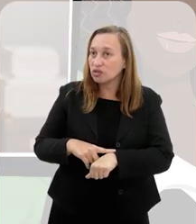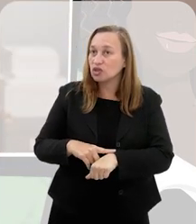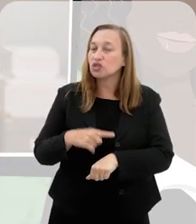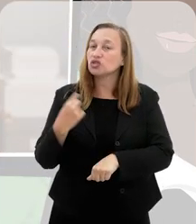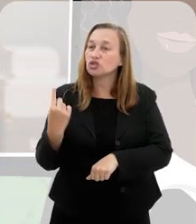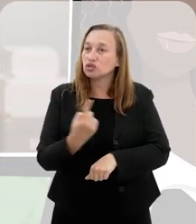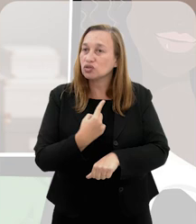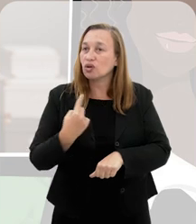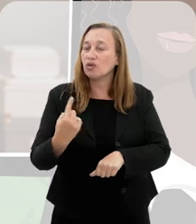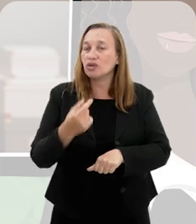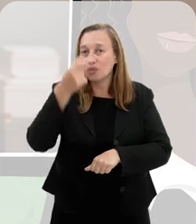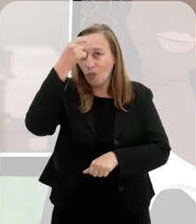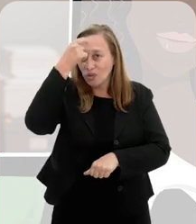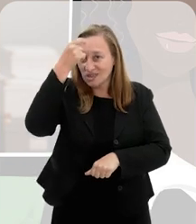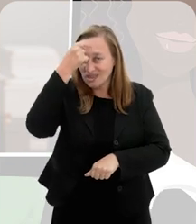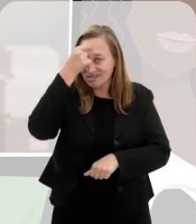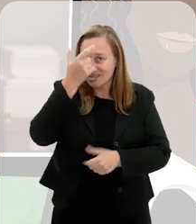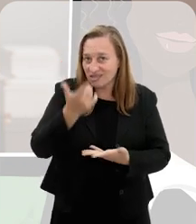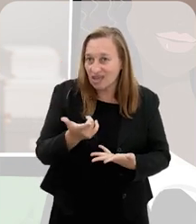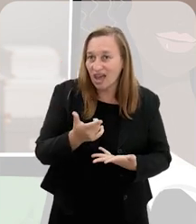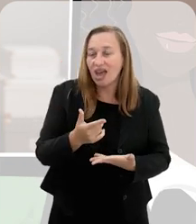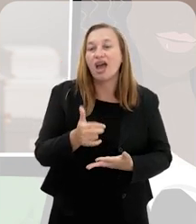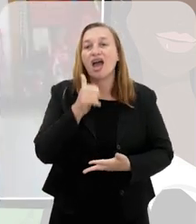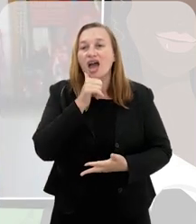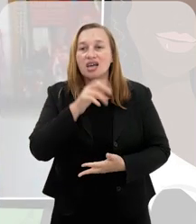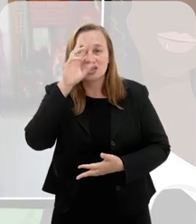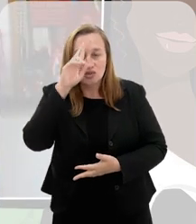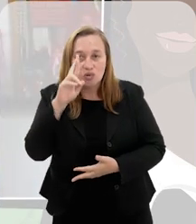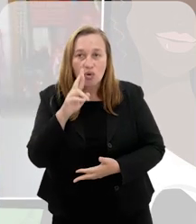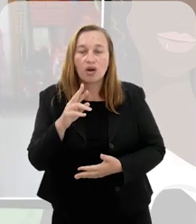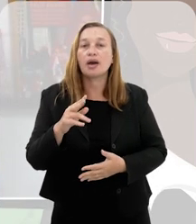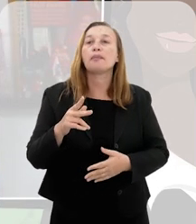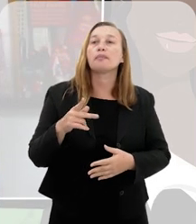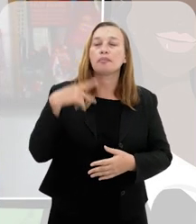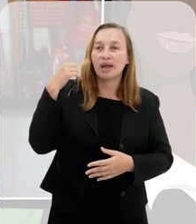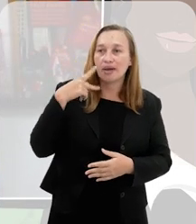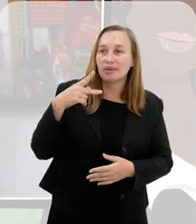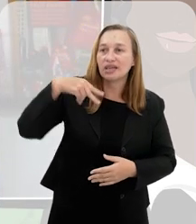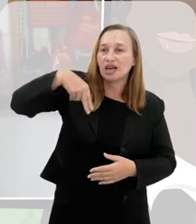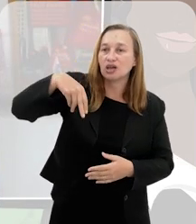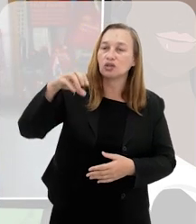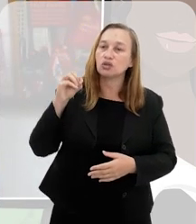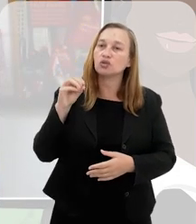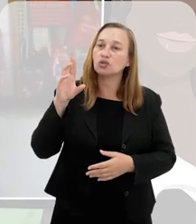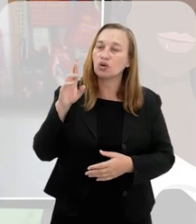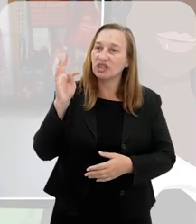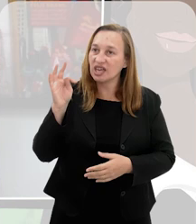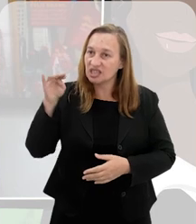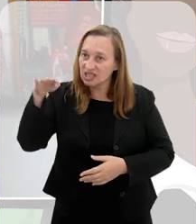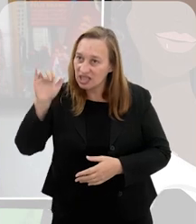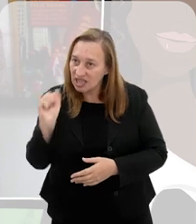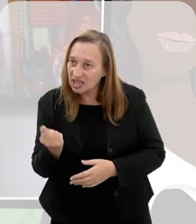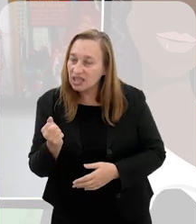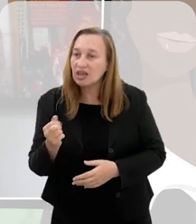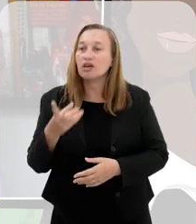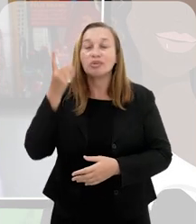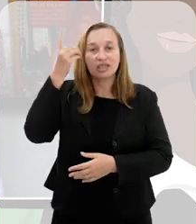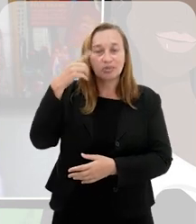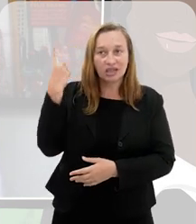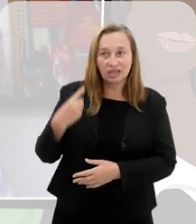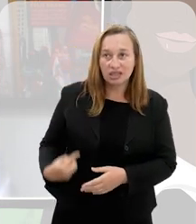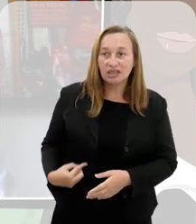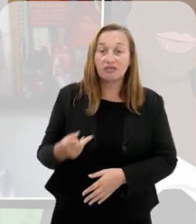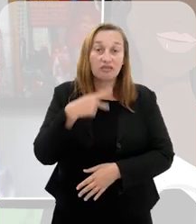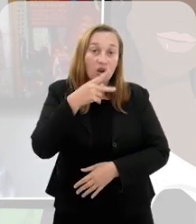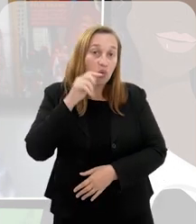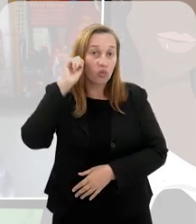acho que é o momento da gente conscientizar. A senhora, enquanto parlamentar nordestina, como a deputada Dani Balbi também falou,